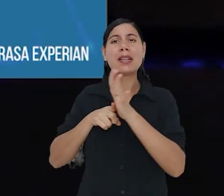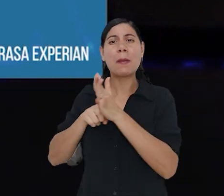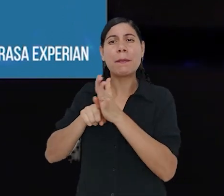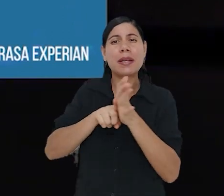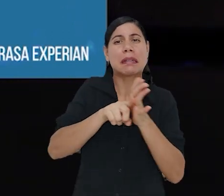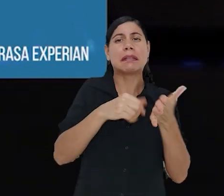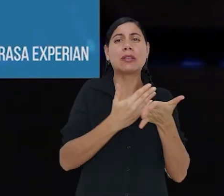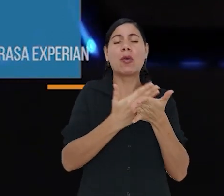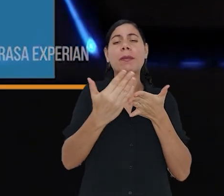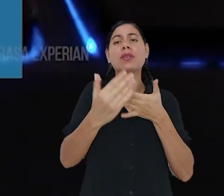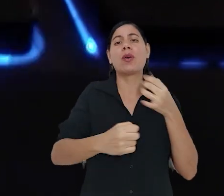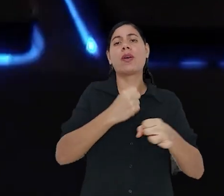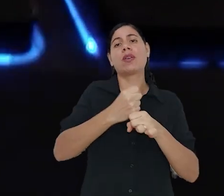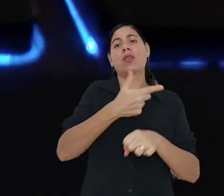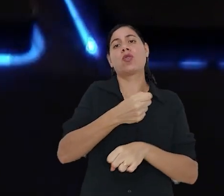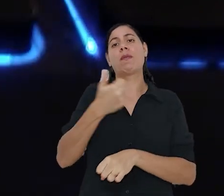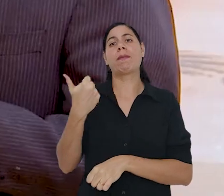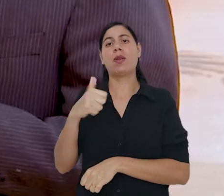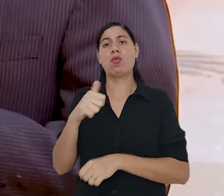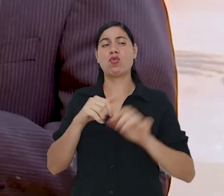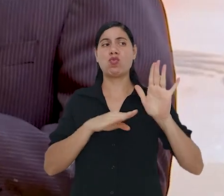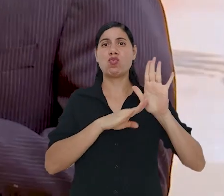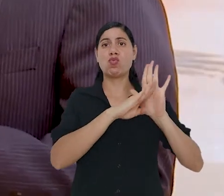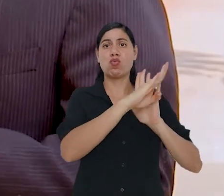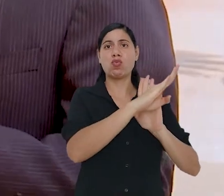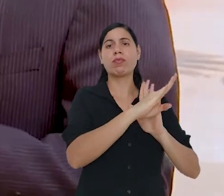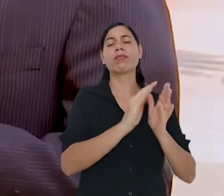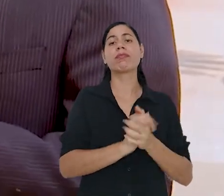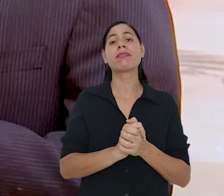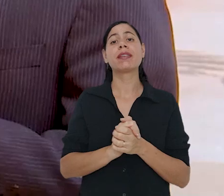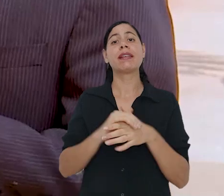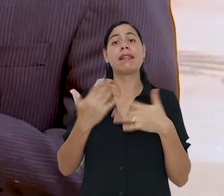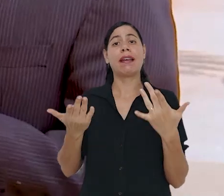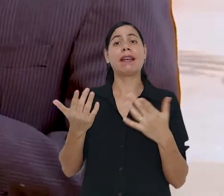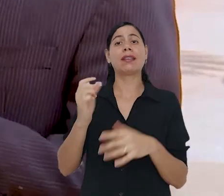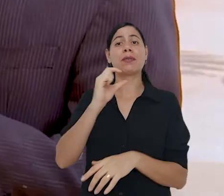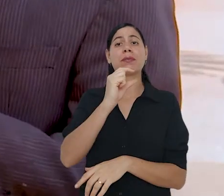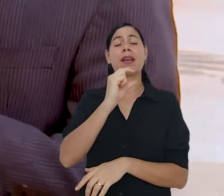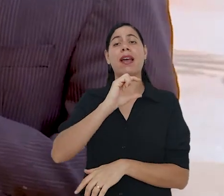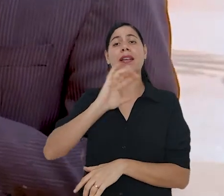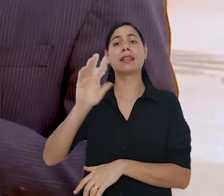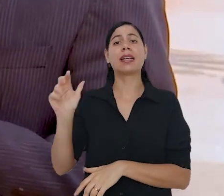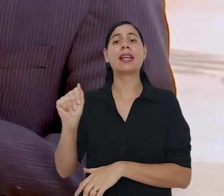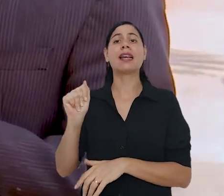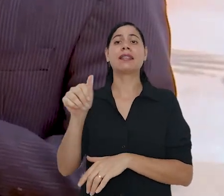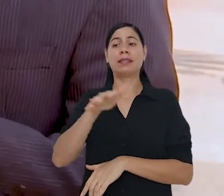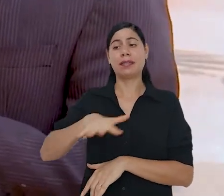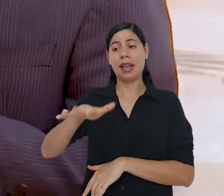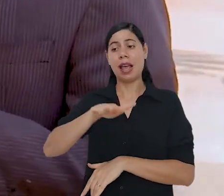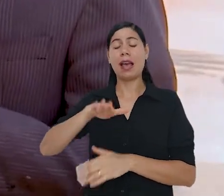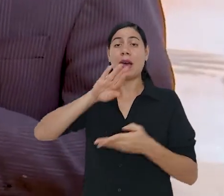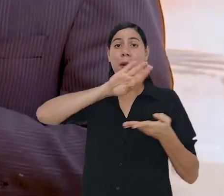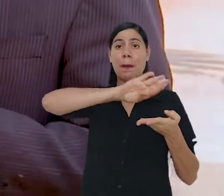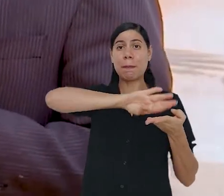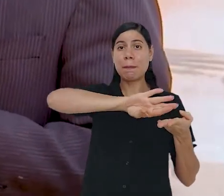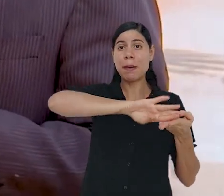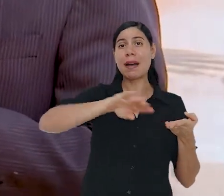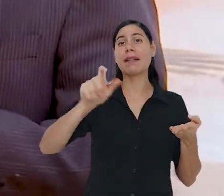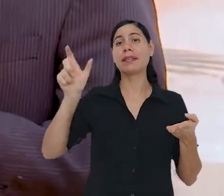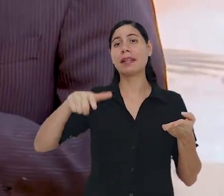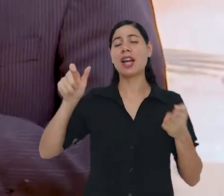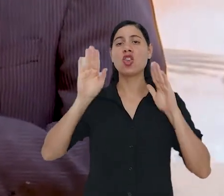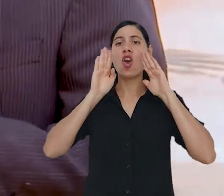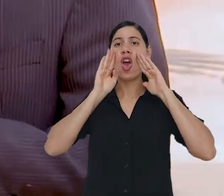começou a ser feito em 2011. Segundo a Serasa, o segmento de bancos e cartões foi o principal foco